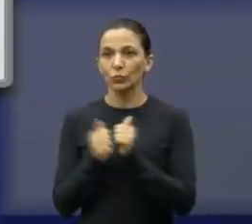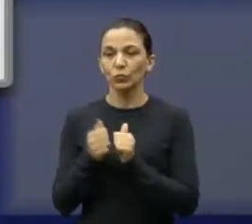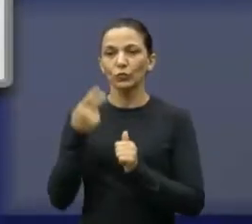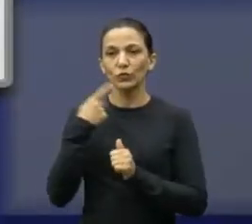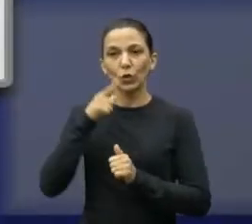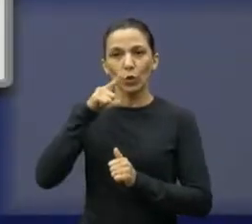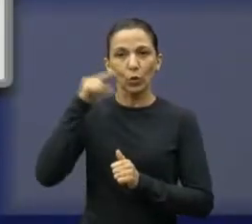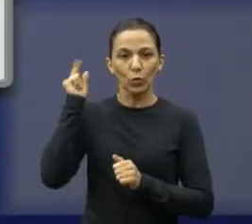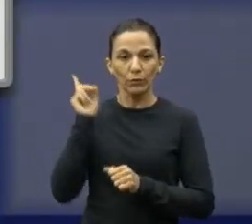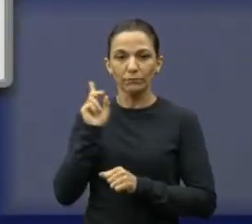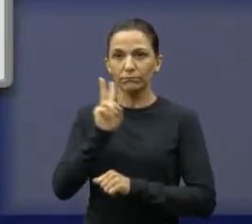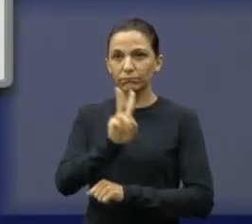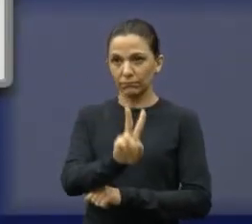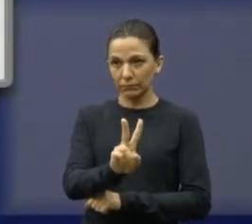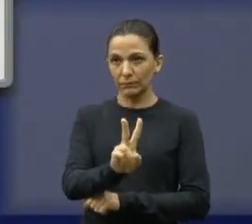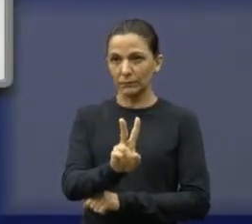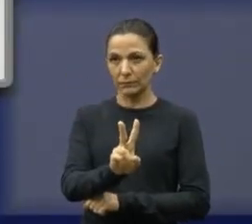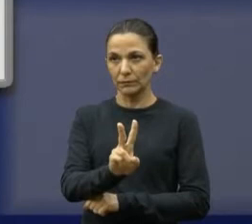tivemos lá em novembro